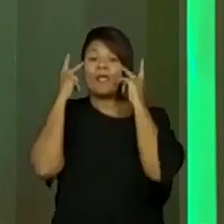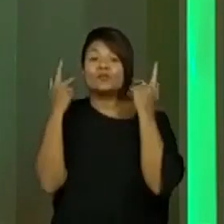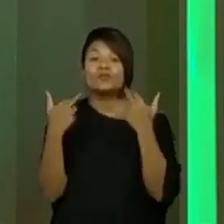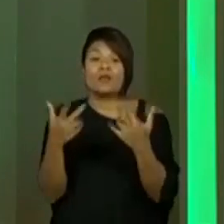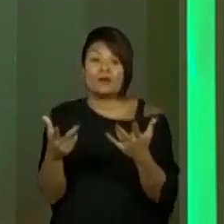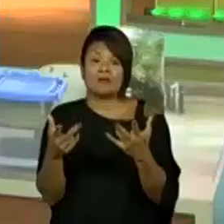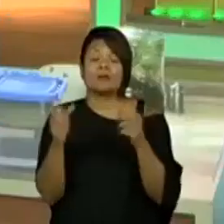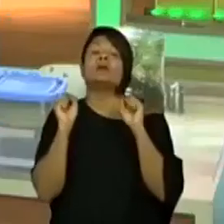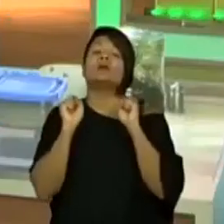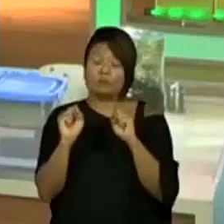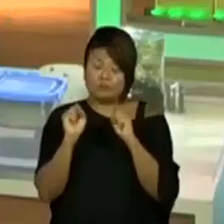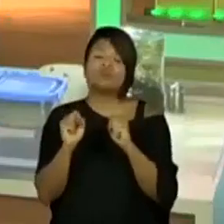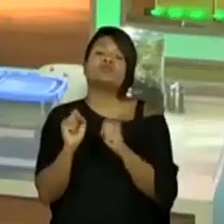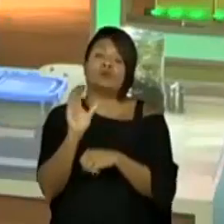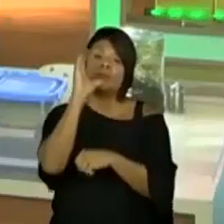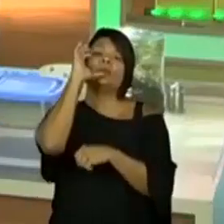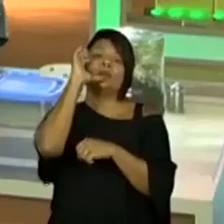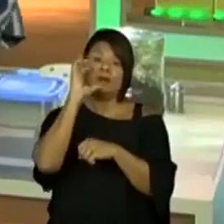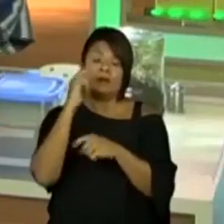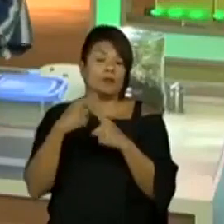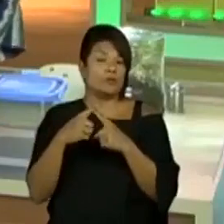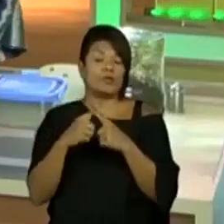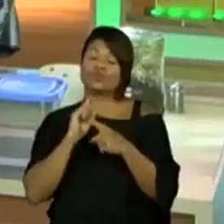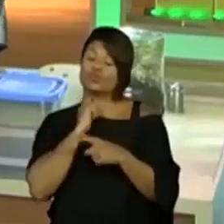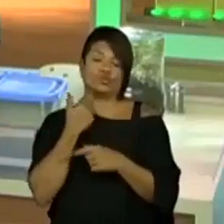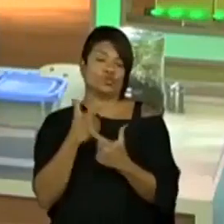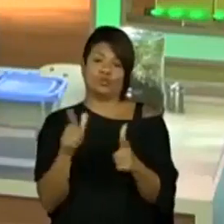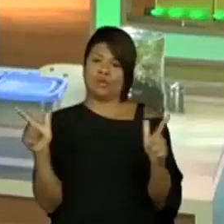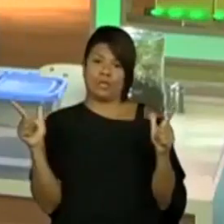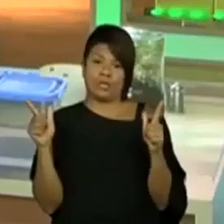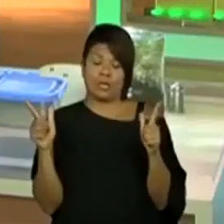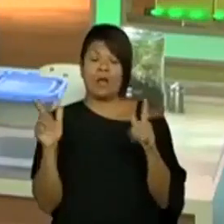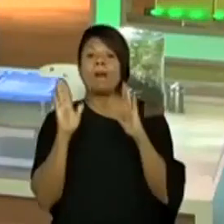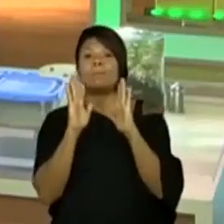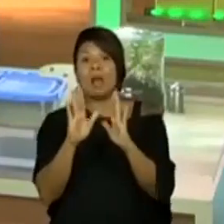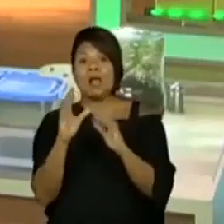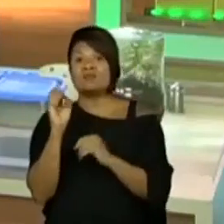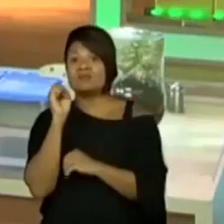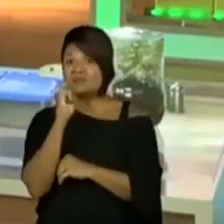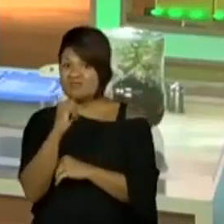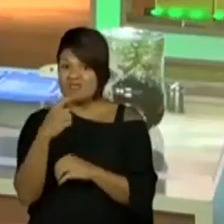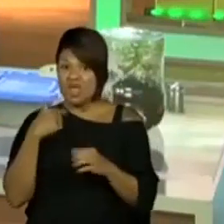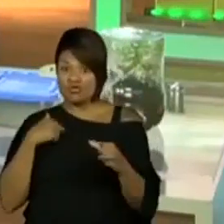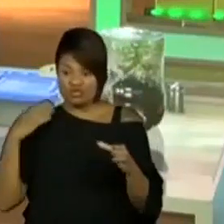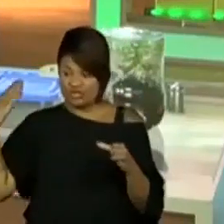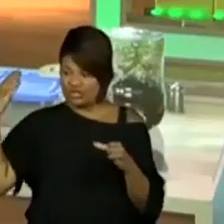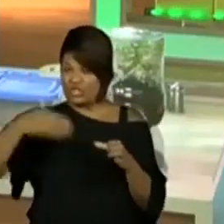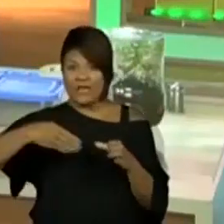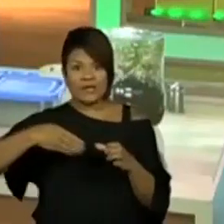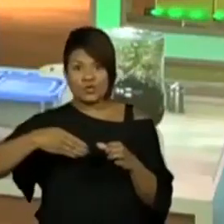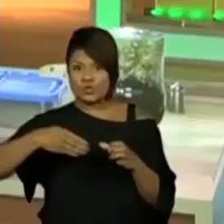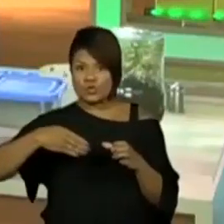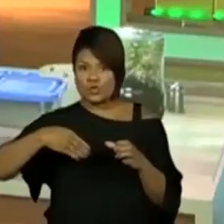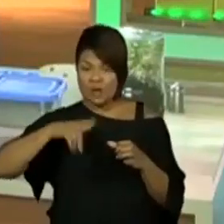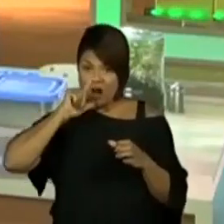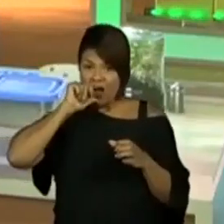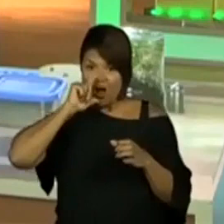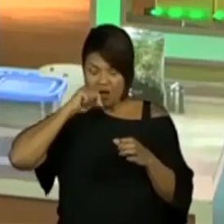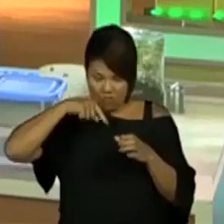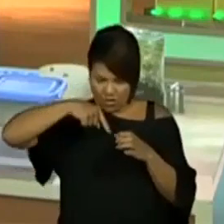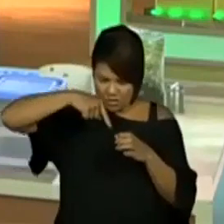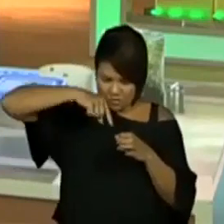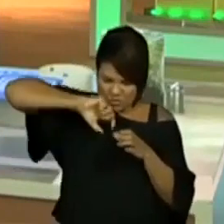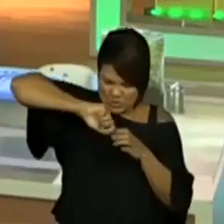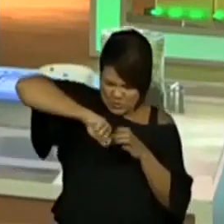contaminada. Agora, nós temos um grande problema. Se eu consumir diretamente a água desse